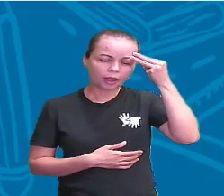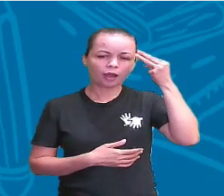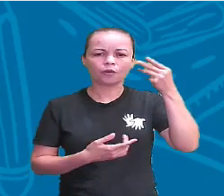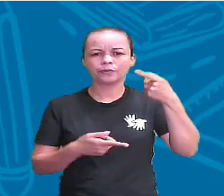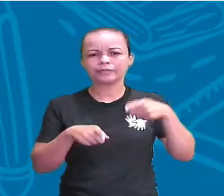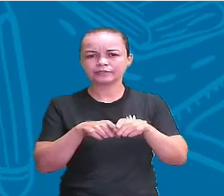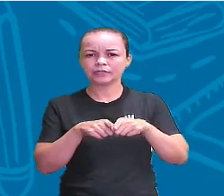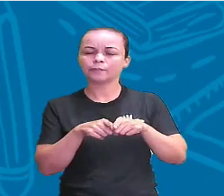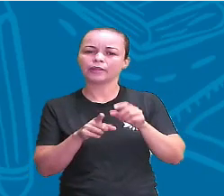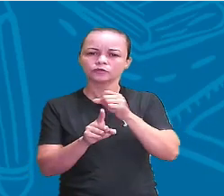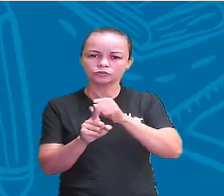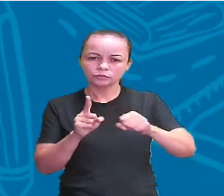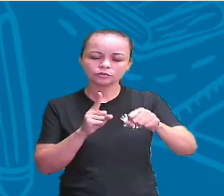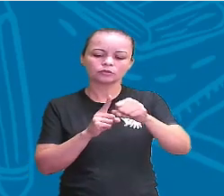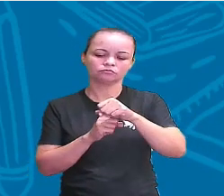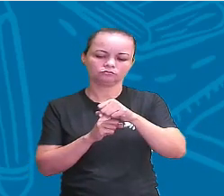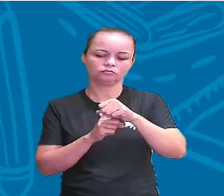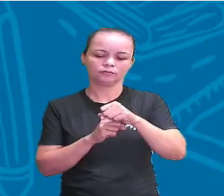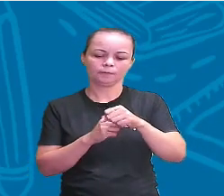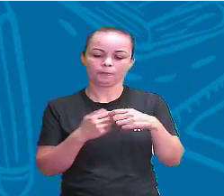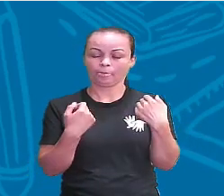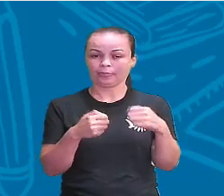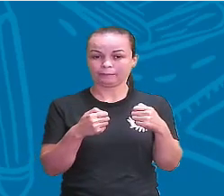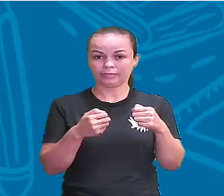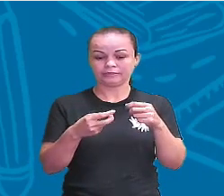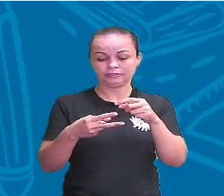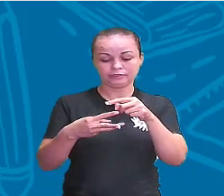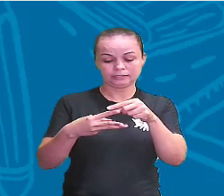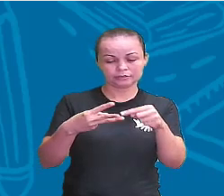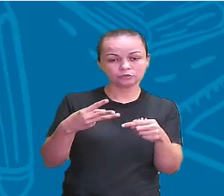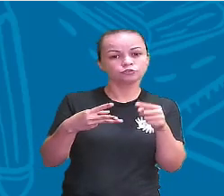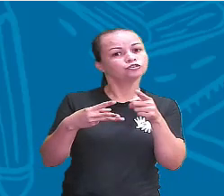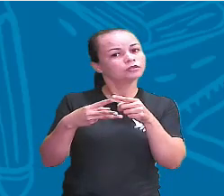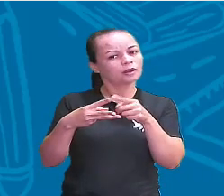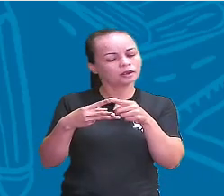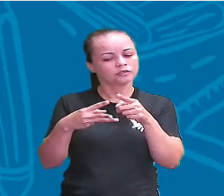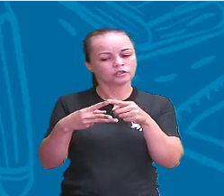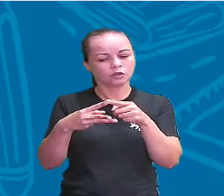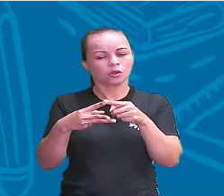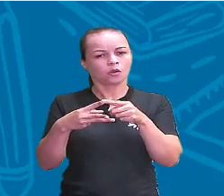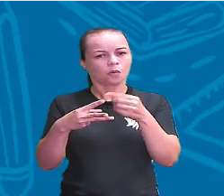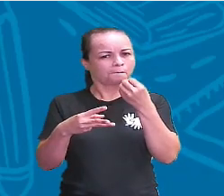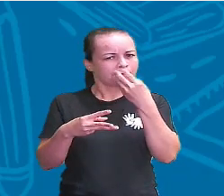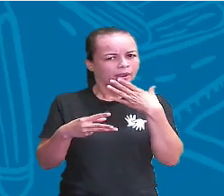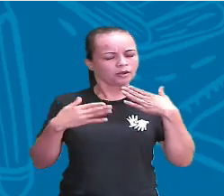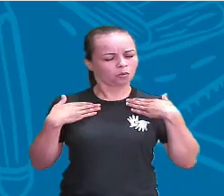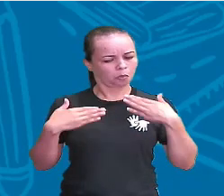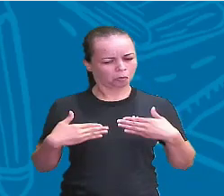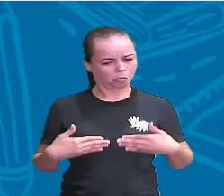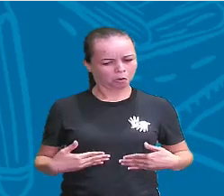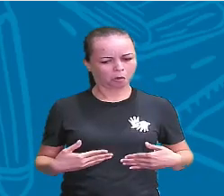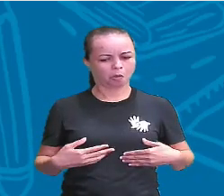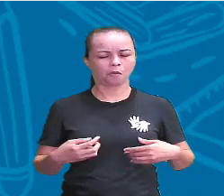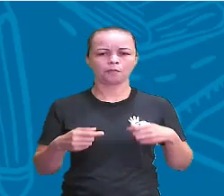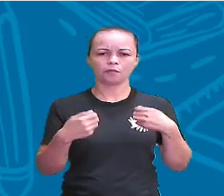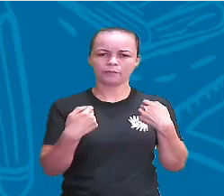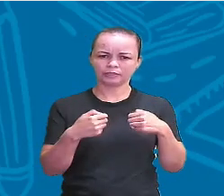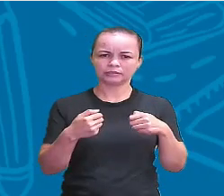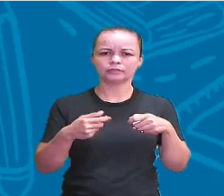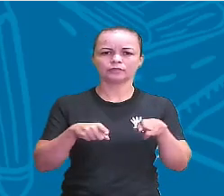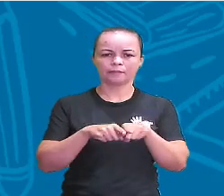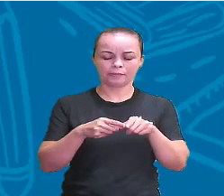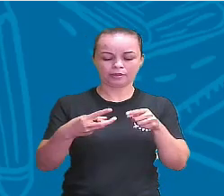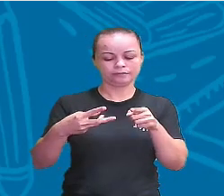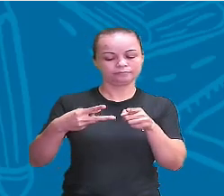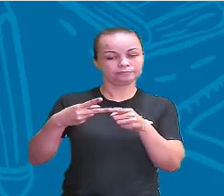também social, tá certo? A gente precisa estar bem fisicamente, bem com o nosso corpo, a gente precisa estar bem com a